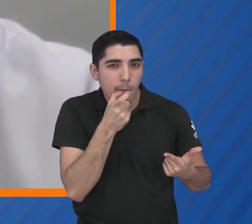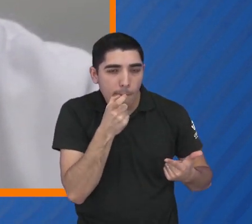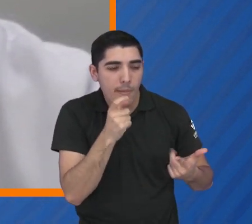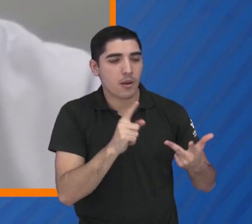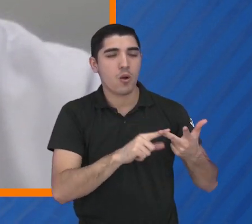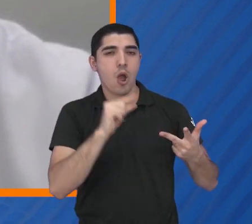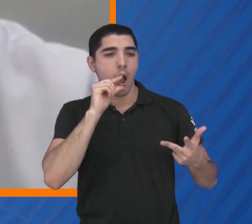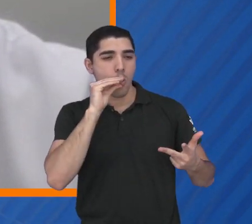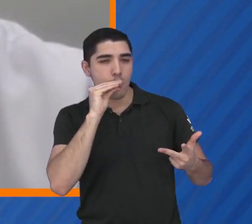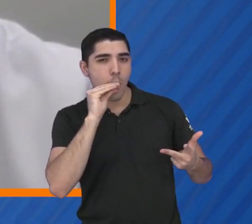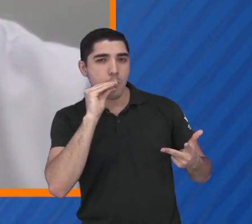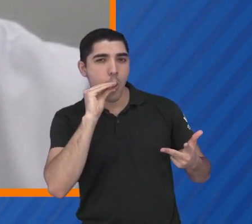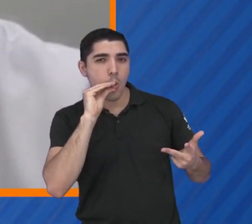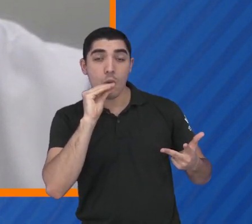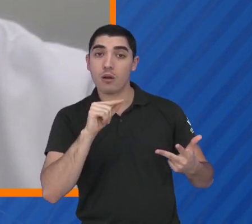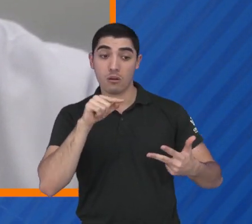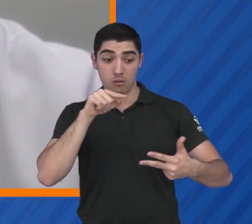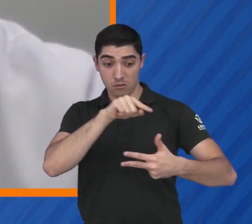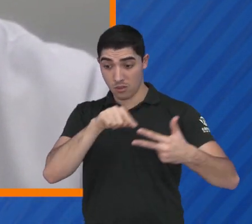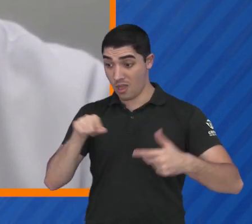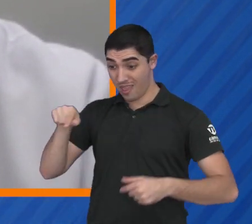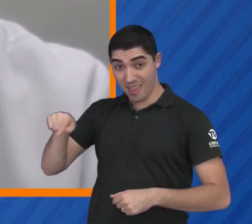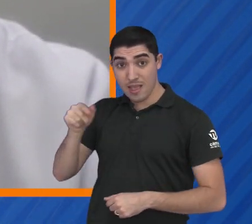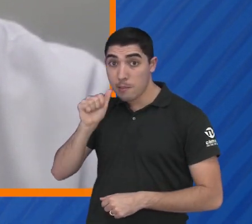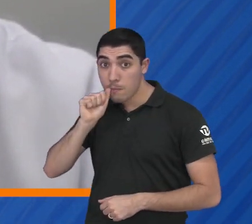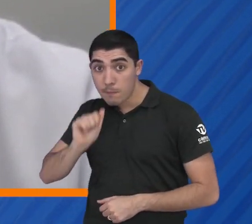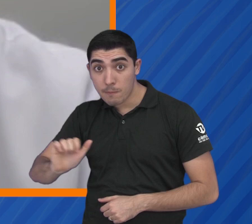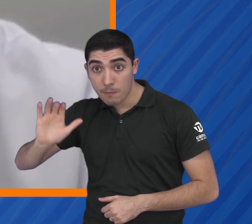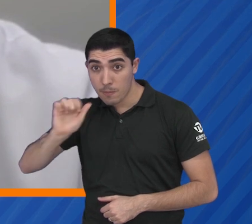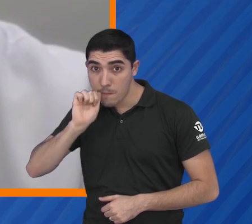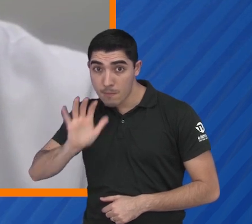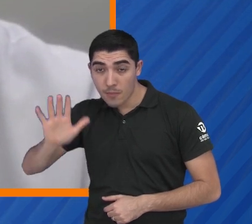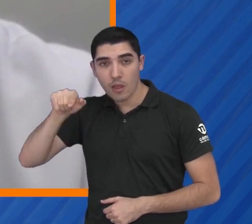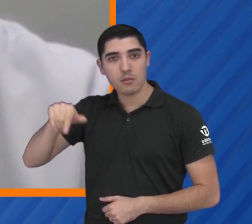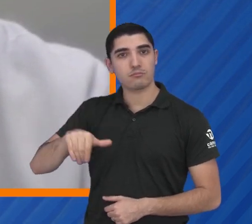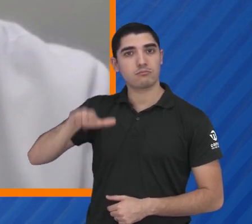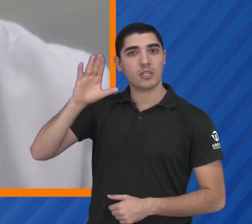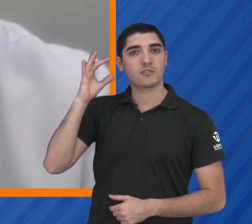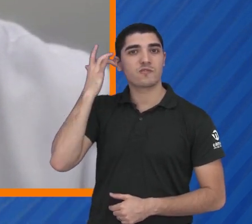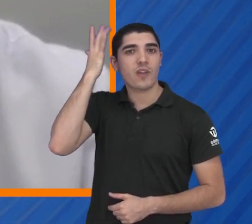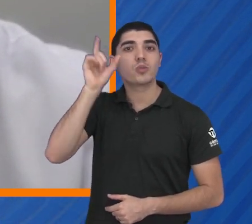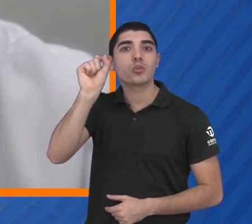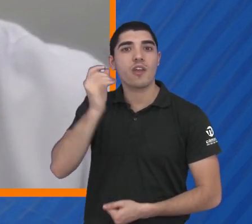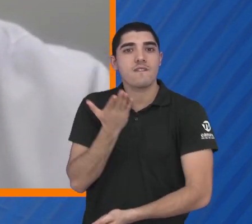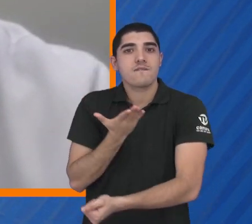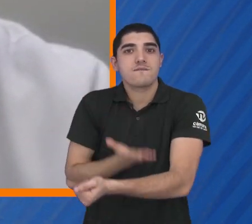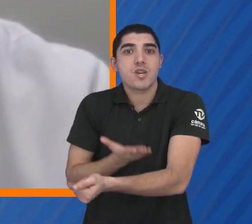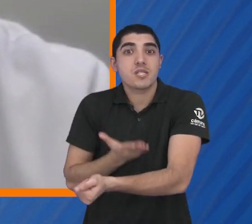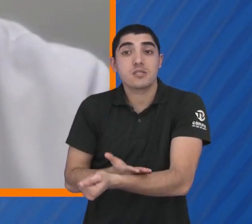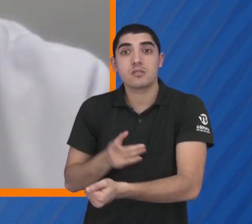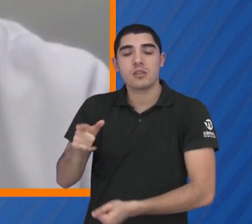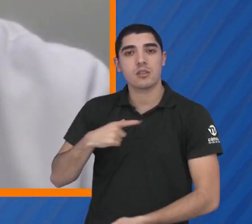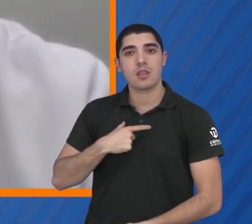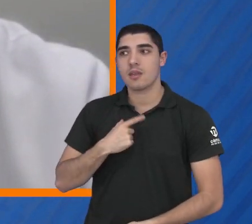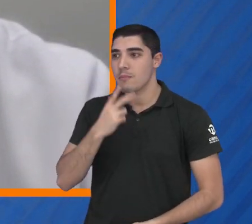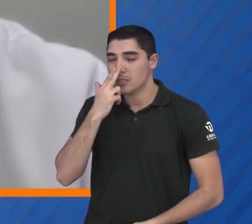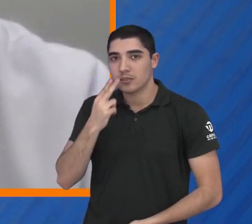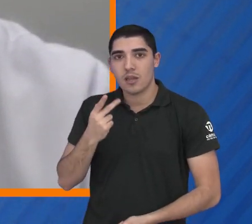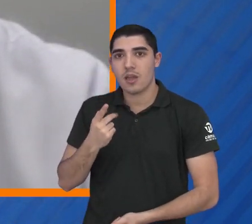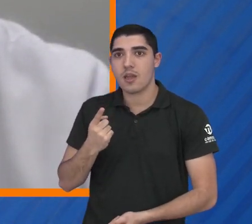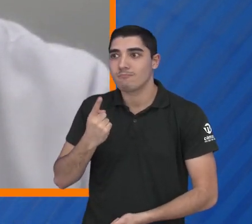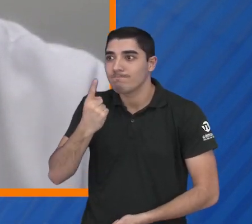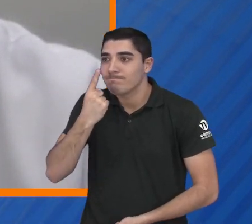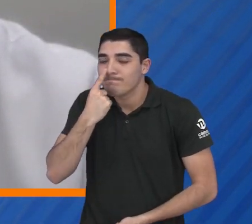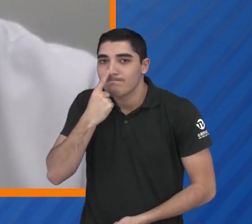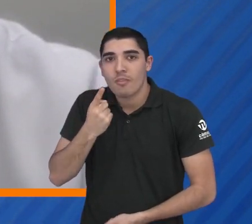Então a pessoa, como é muito maior a quantidade de nicotina, a pessoa vicia mais fácil e com maior